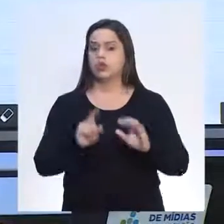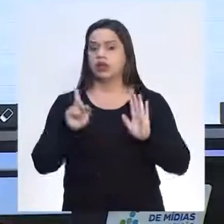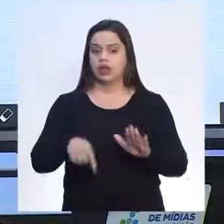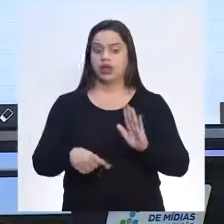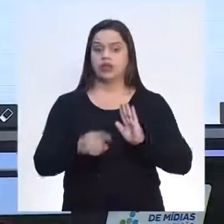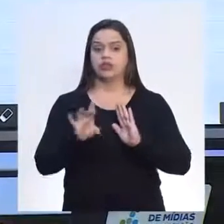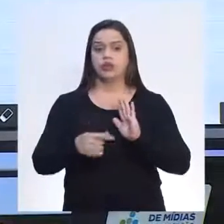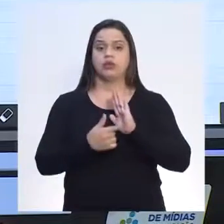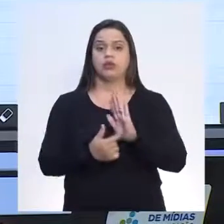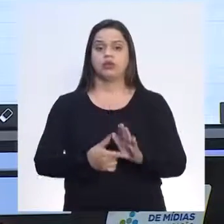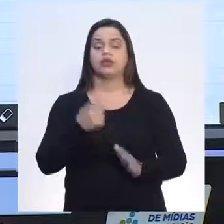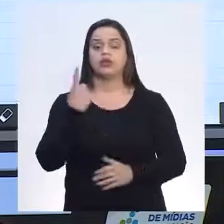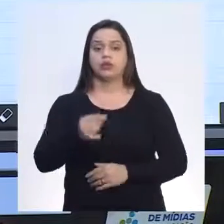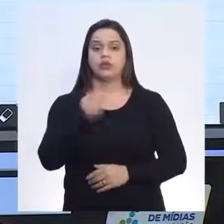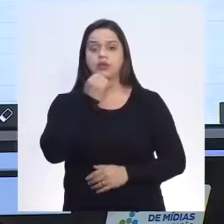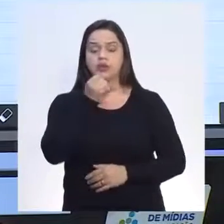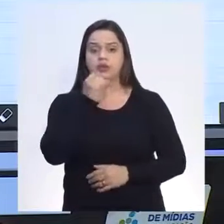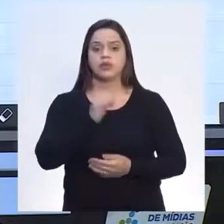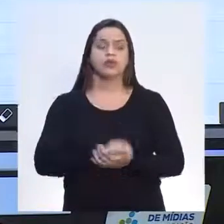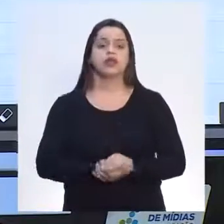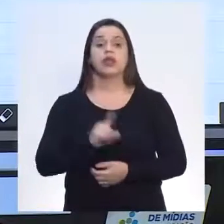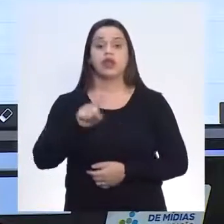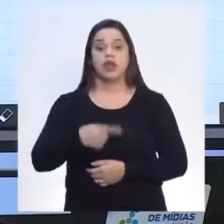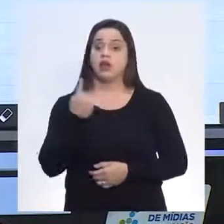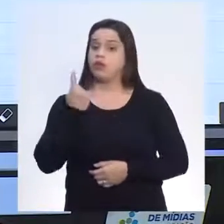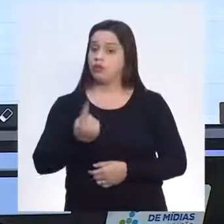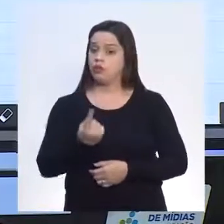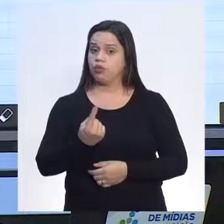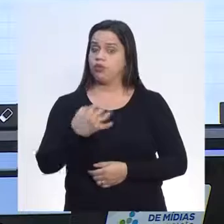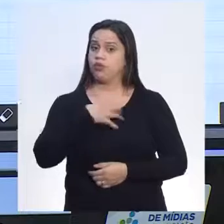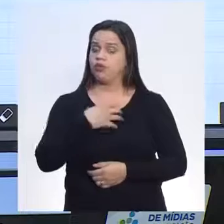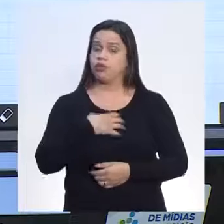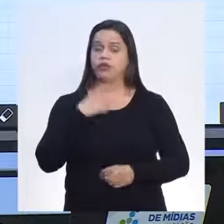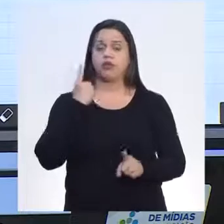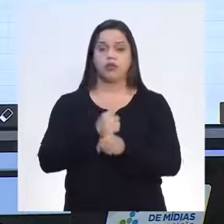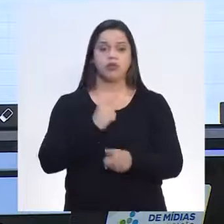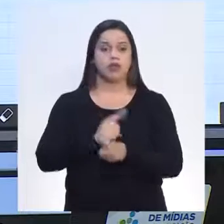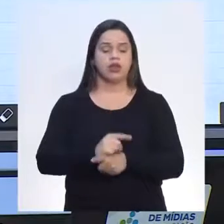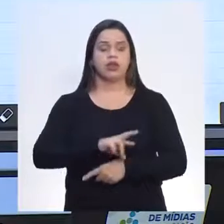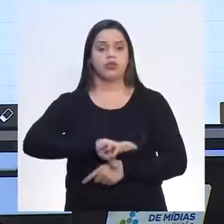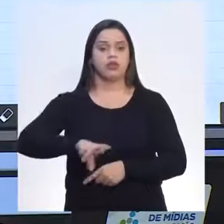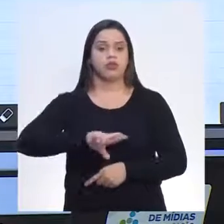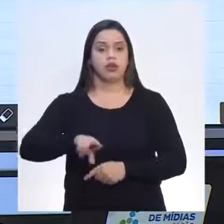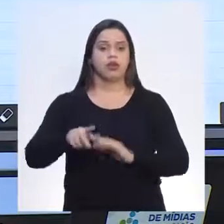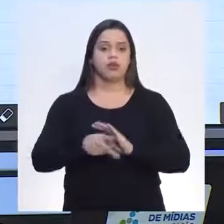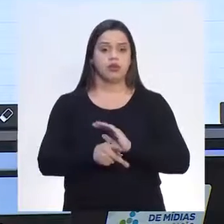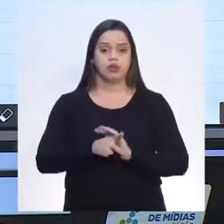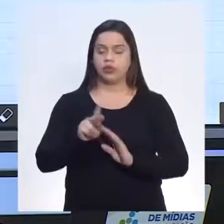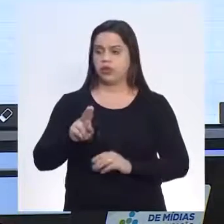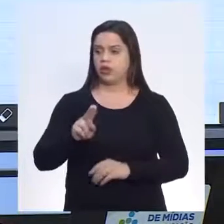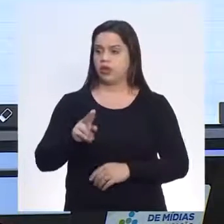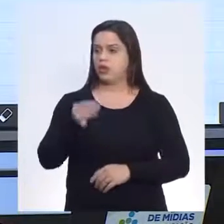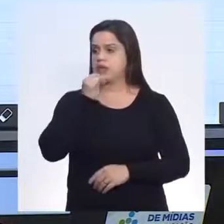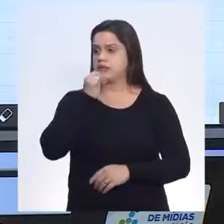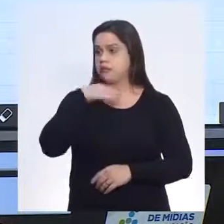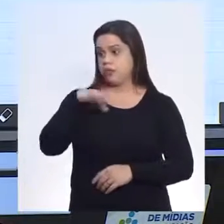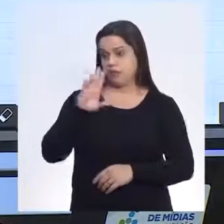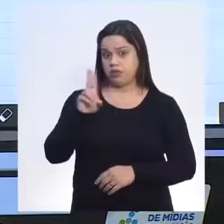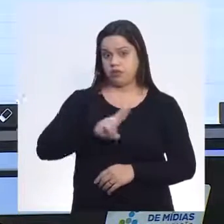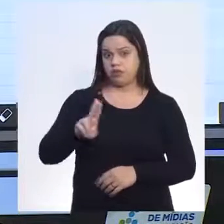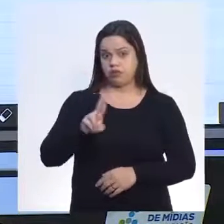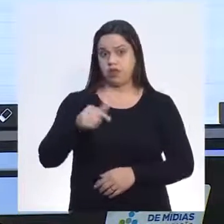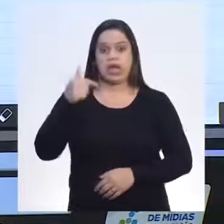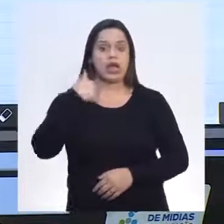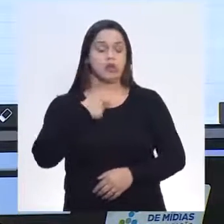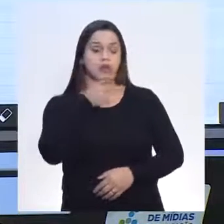apenas um modelo, né? É uma das formas de eu encontrar. Não necessariamente é o modelo mais usual, né, Osmar? Não. Eu, por exemplo,